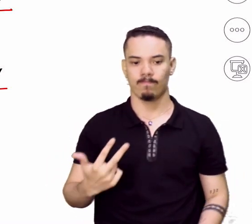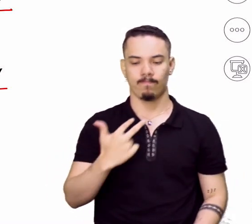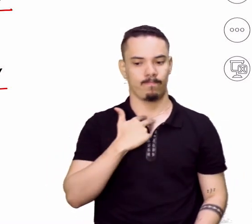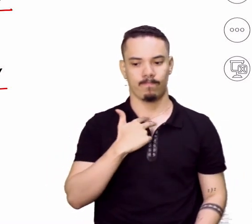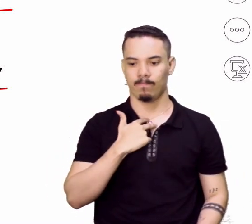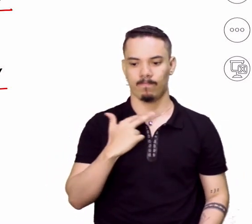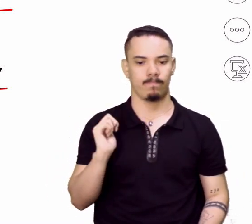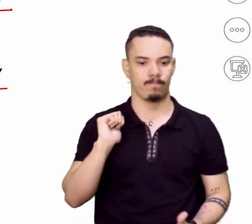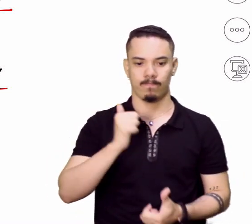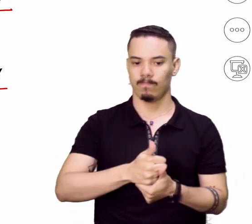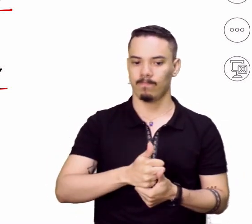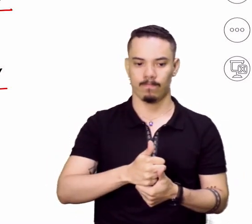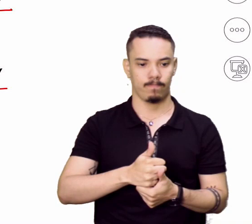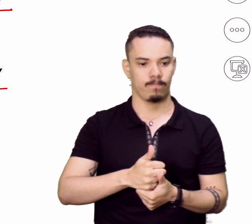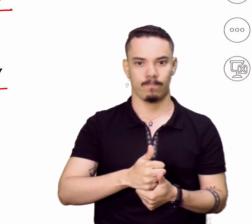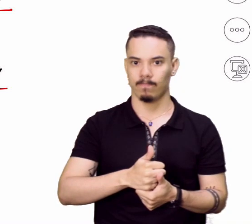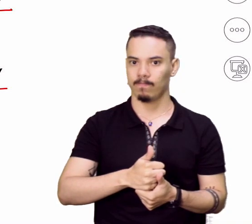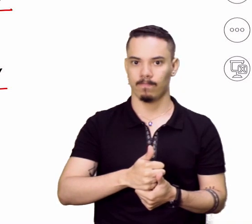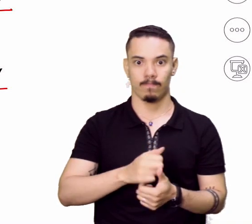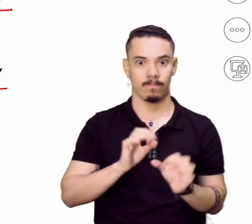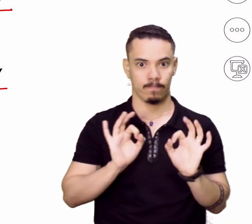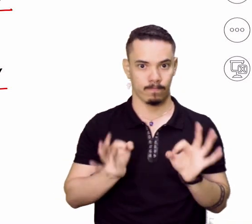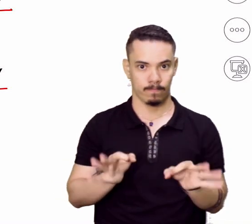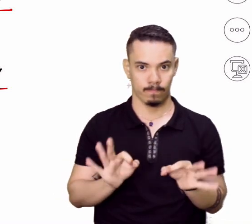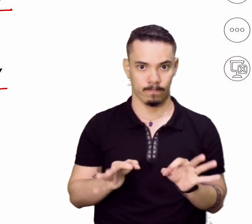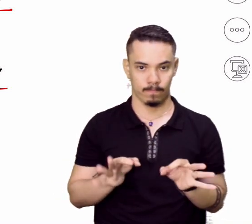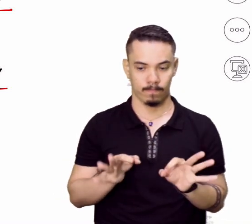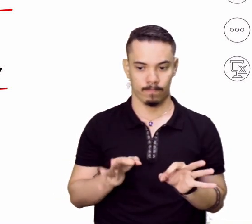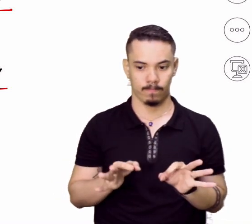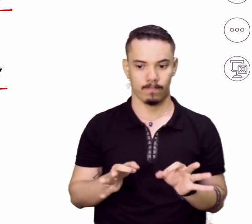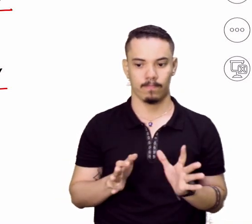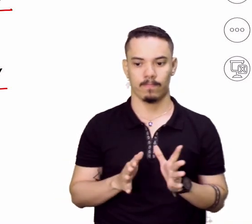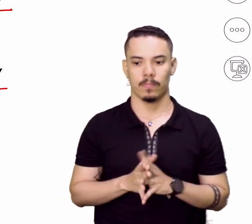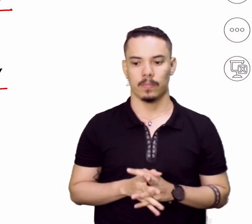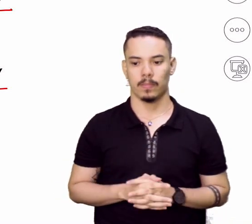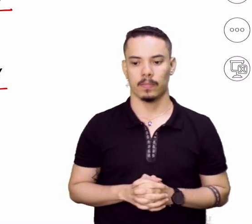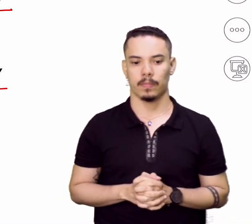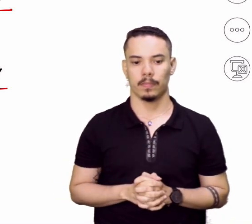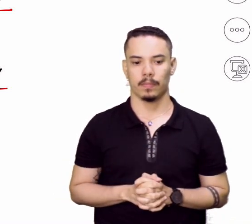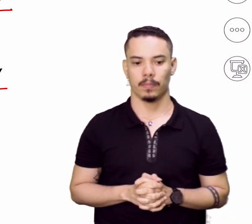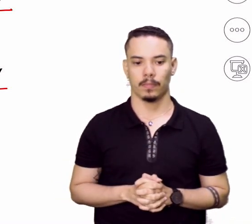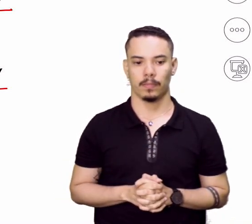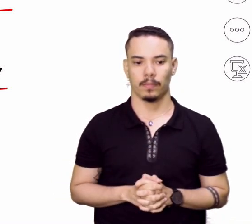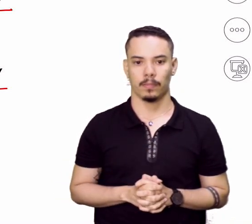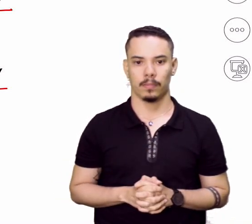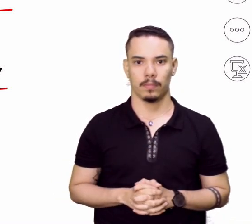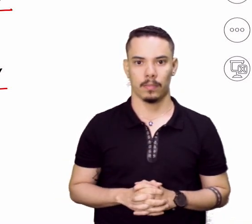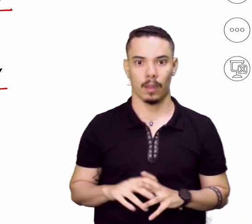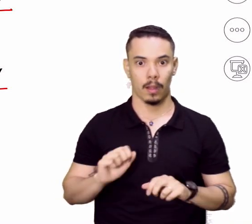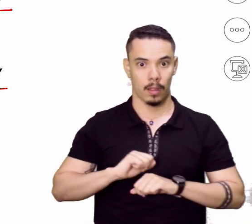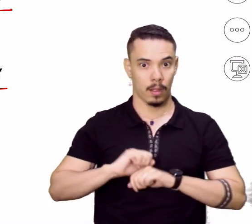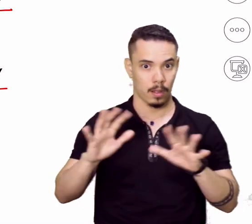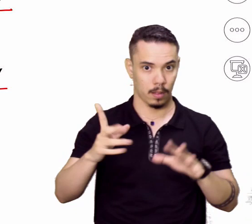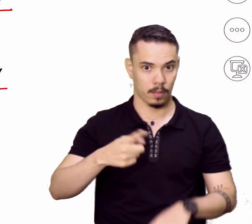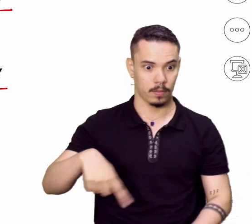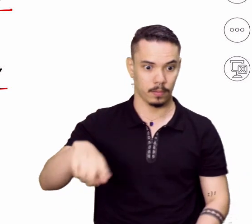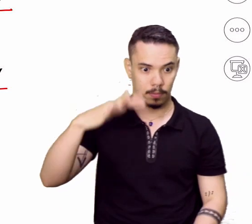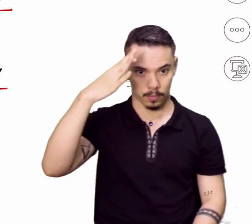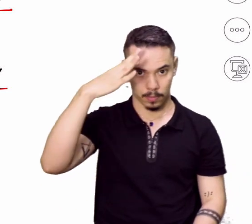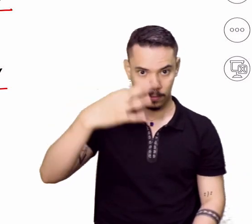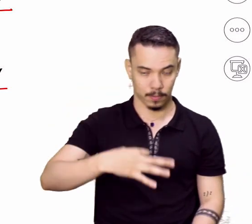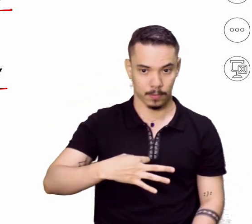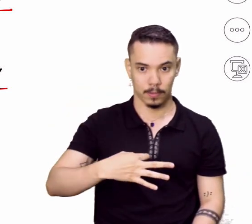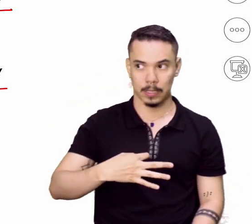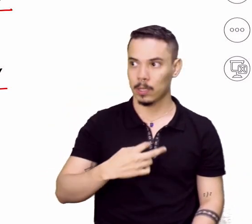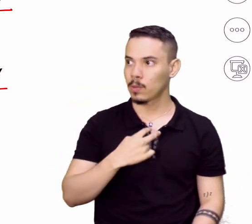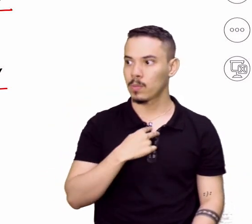substituir o that pelo which. Tudo bem? Isso tá claro aí para vocês, né? Não